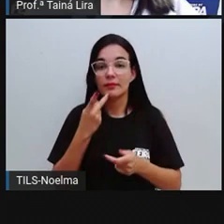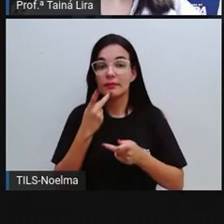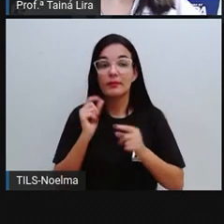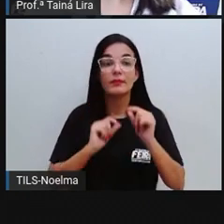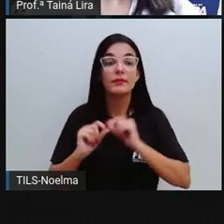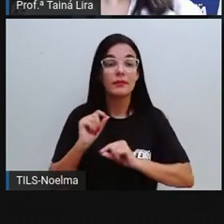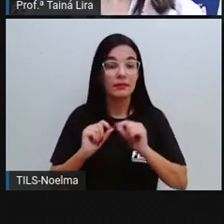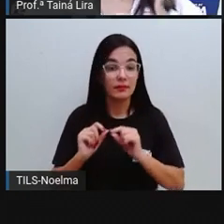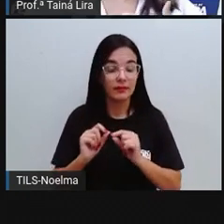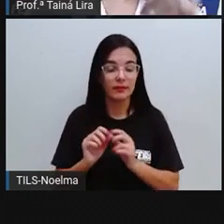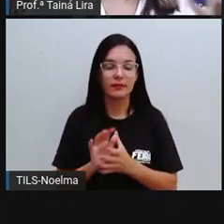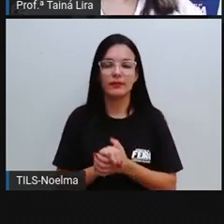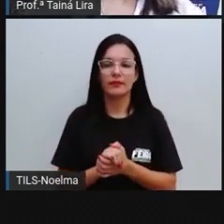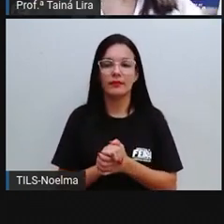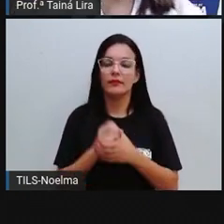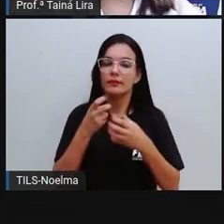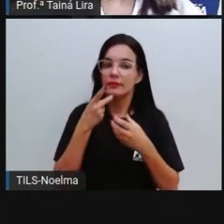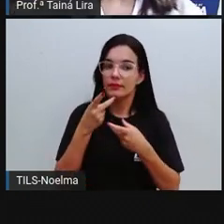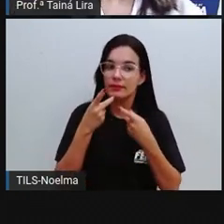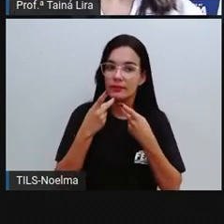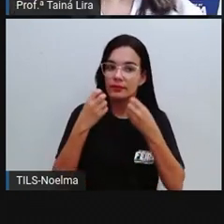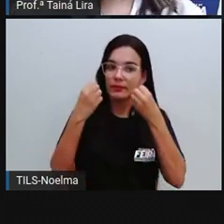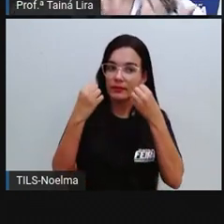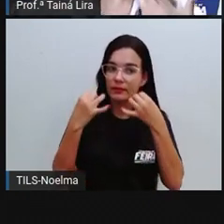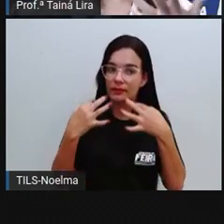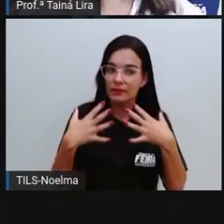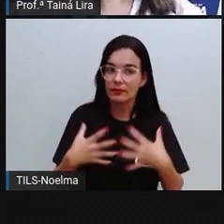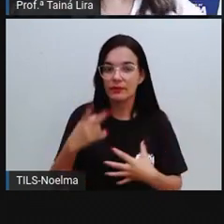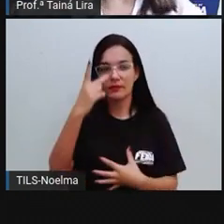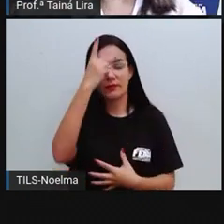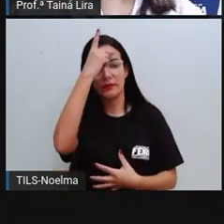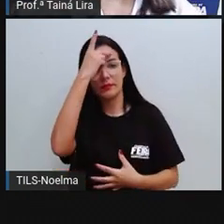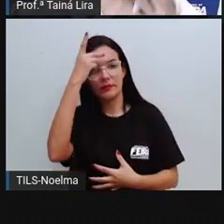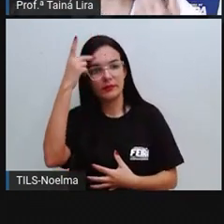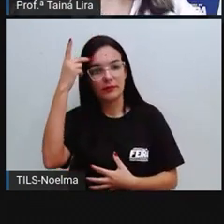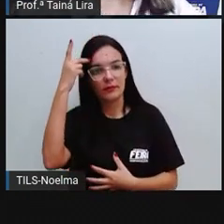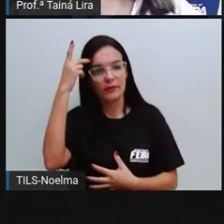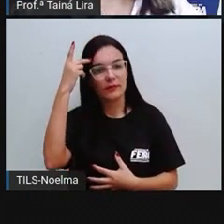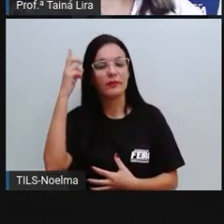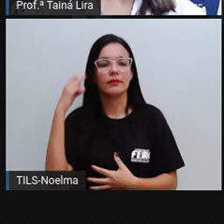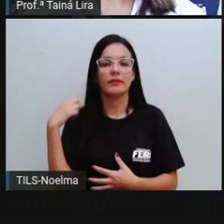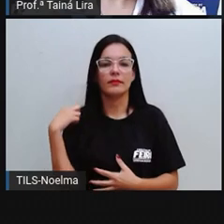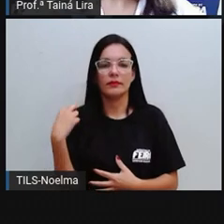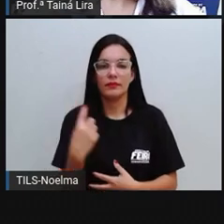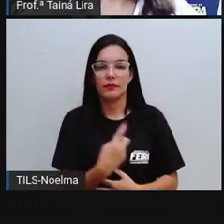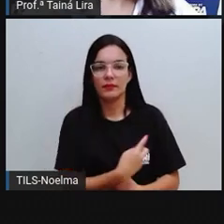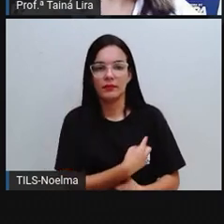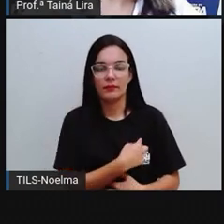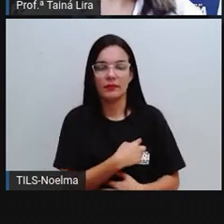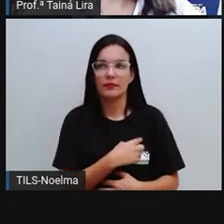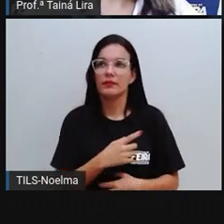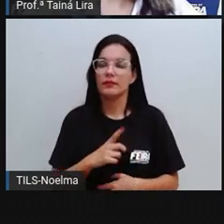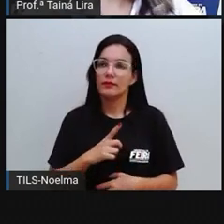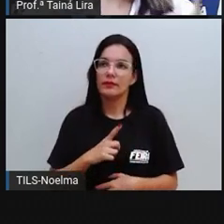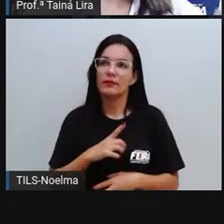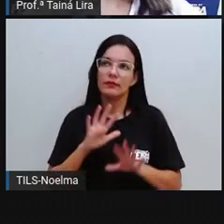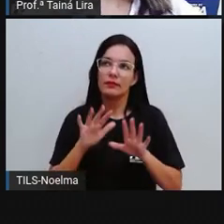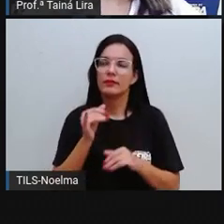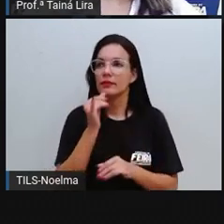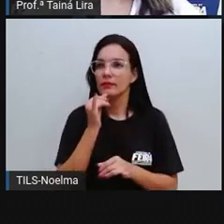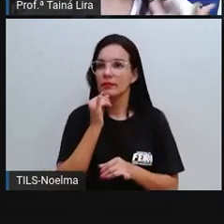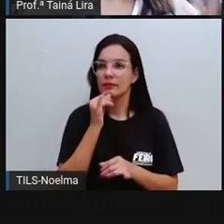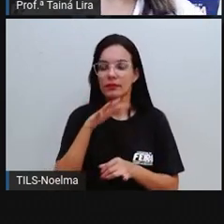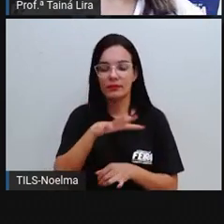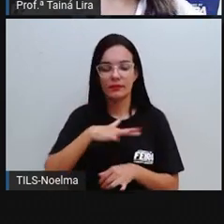Pro? Bom, o médico fala, né, que as pessoas, nós temos a tendência a gostar, por exemplo, se nós estamos ali